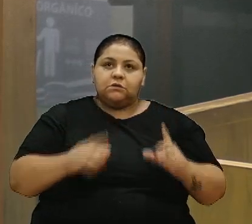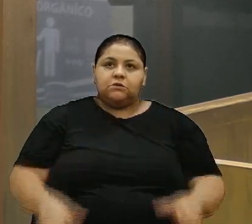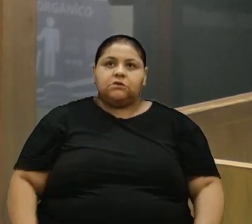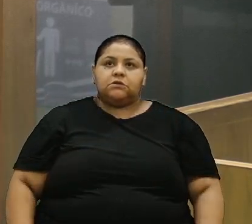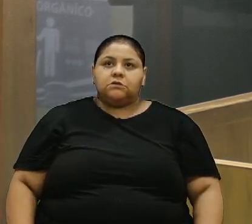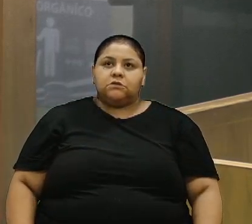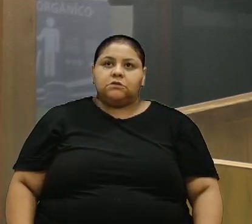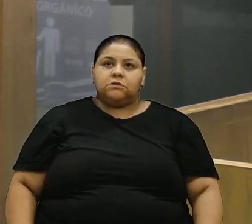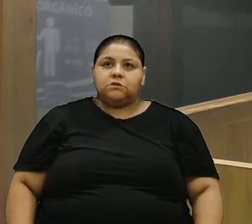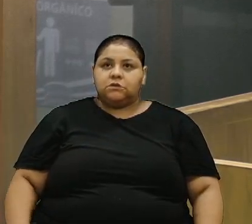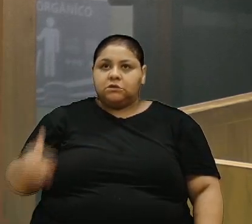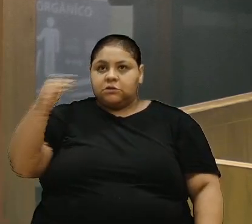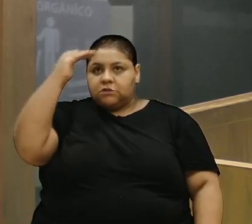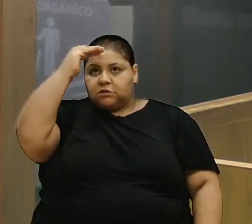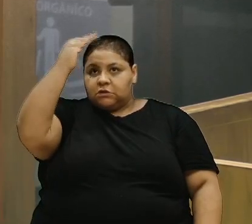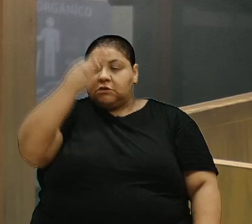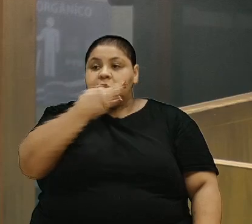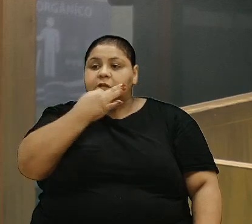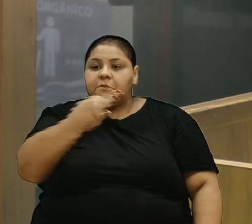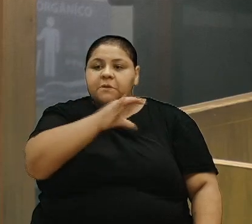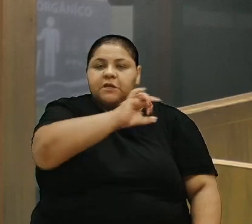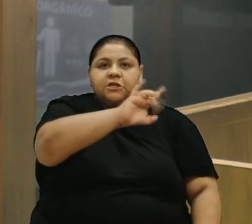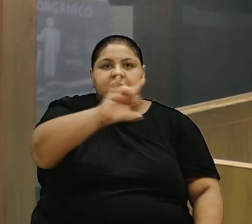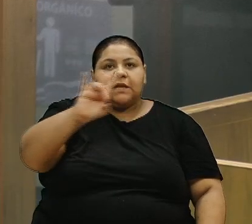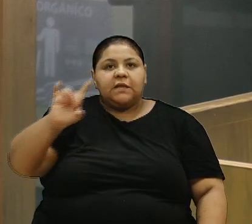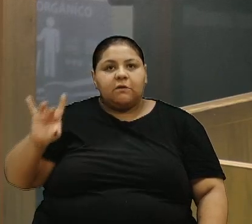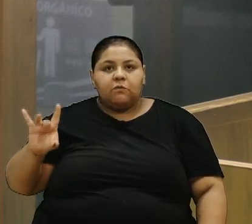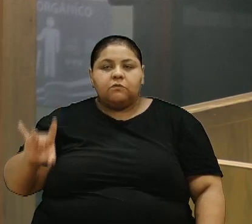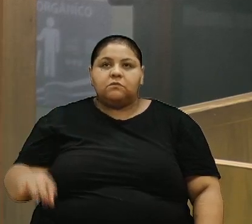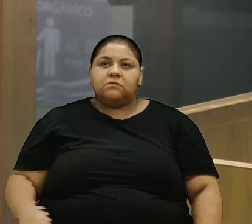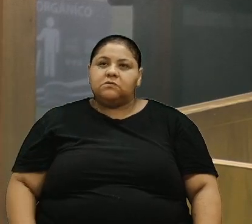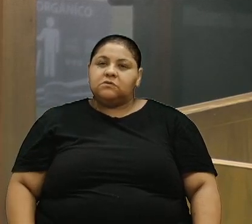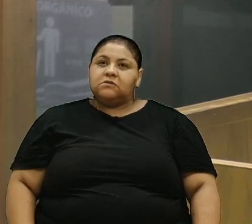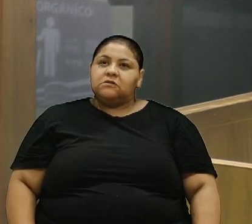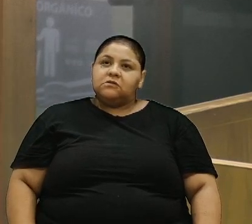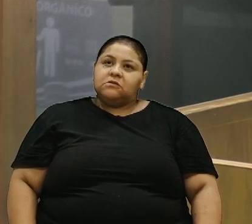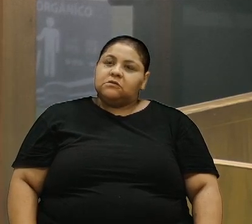onde que respeitamos as opiniões de cada um,